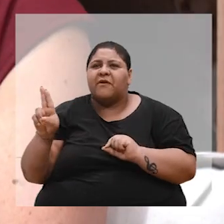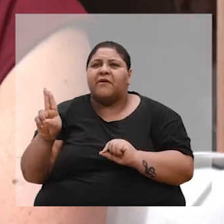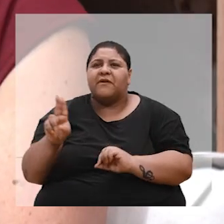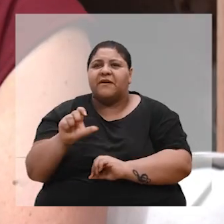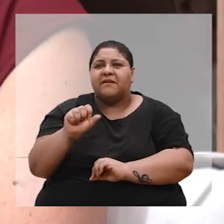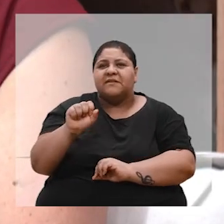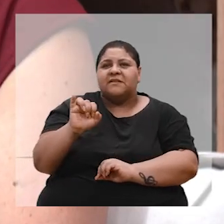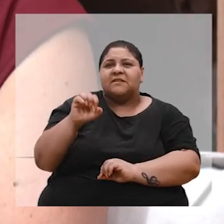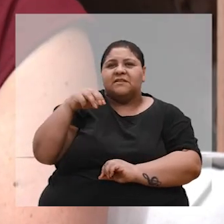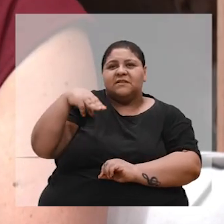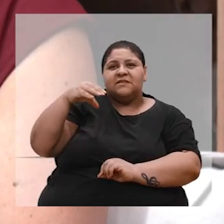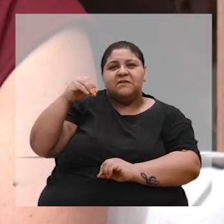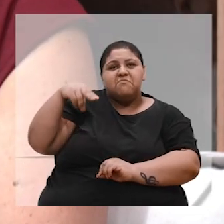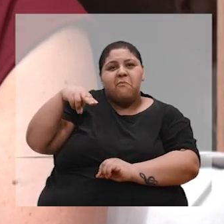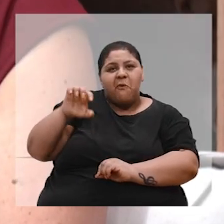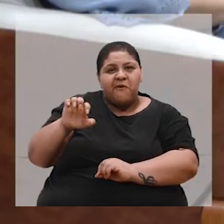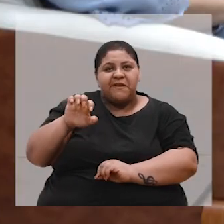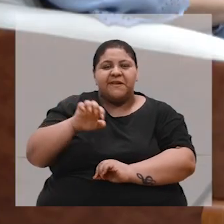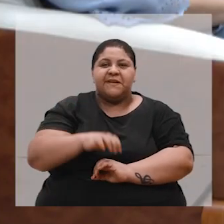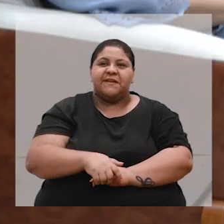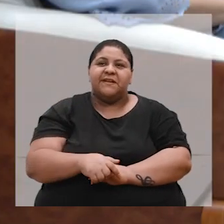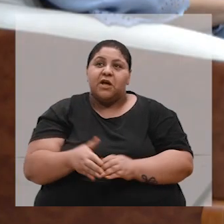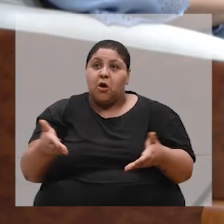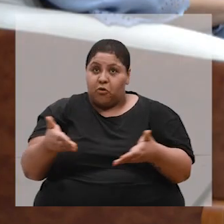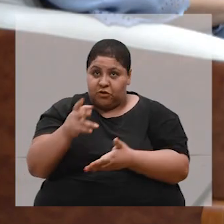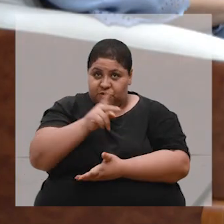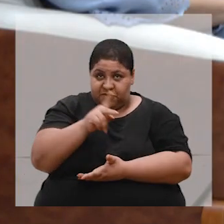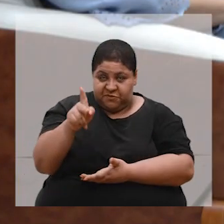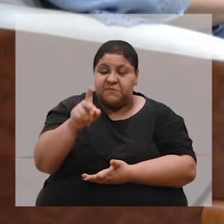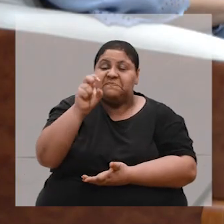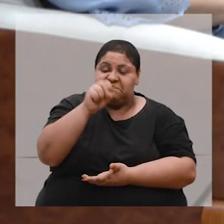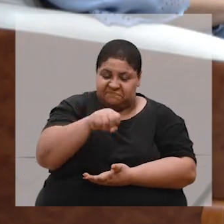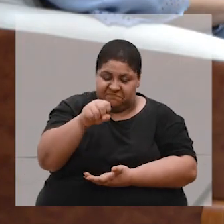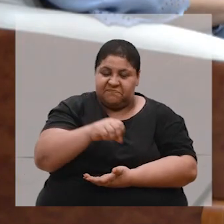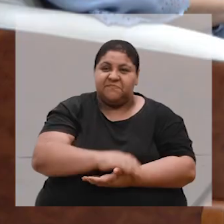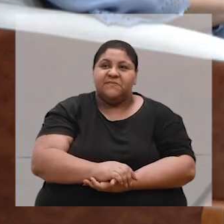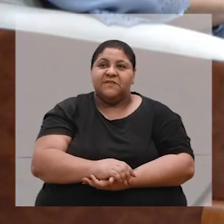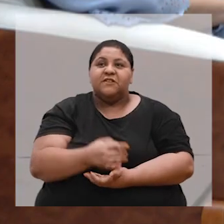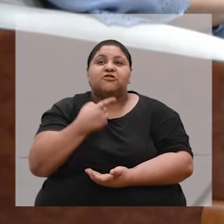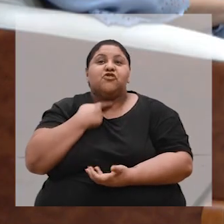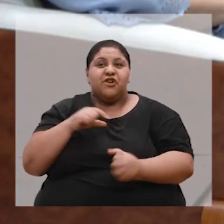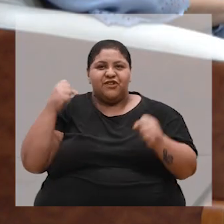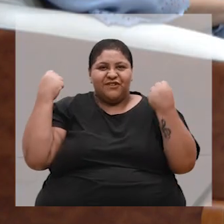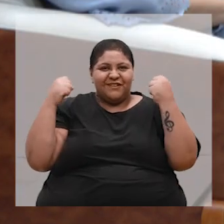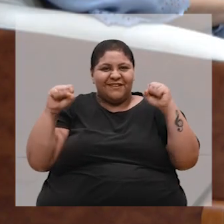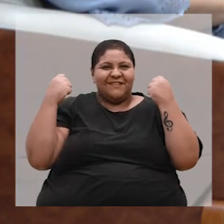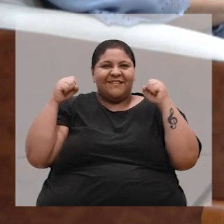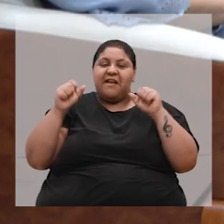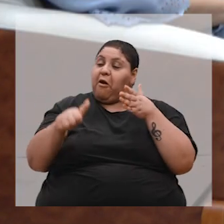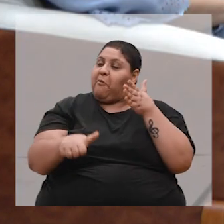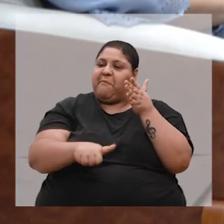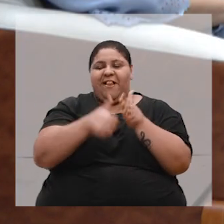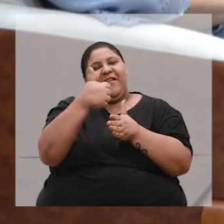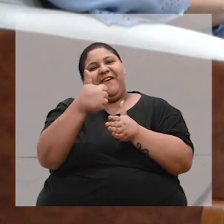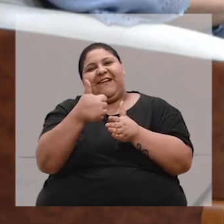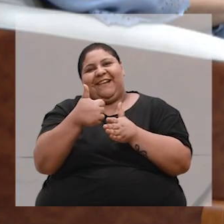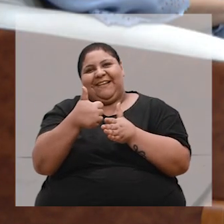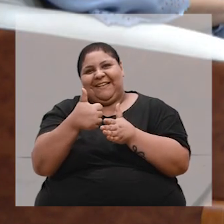dela? Simone. Simone? Atual professora? Sim, sim. Então tu gosta de educação física? Legal,